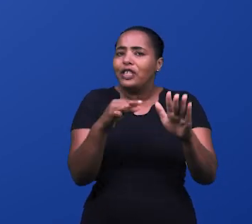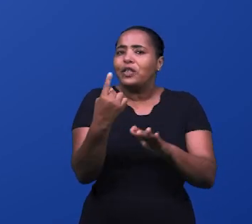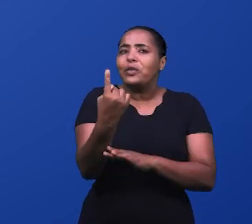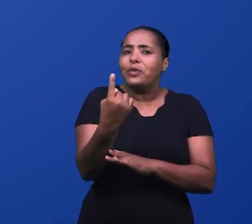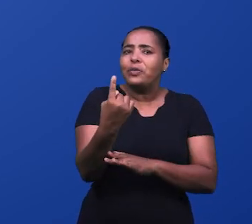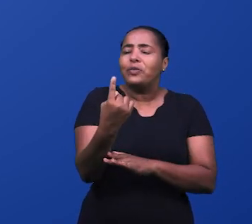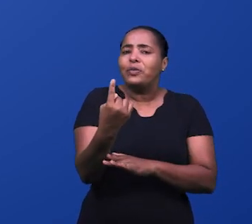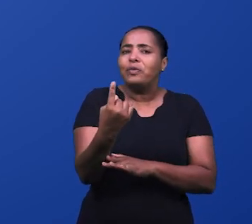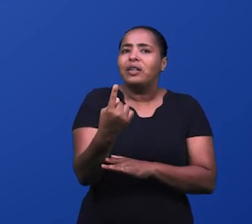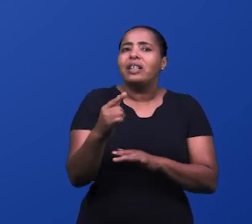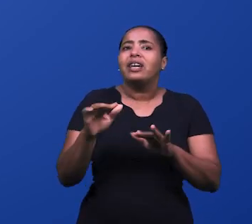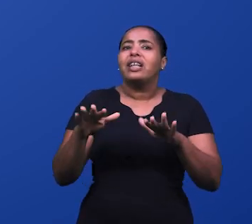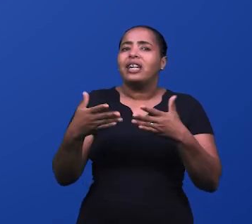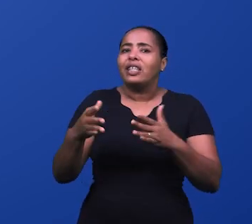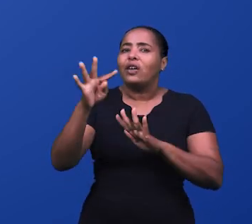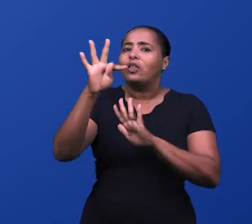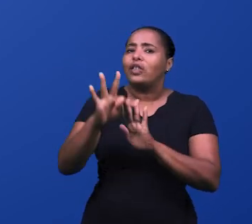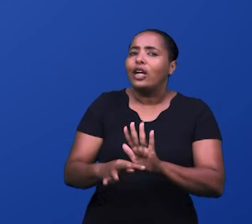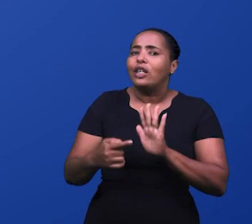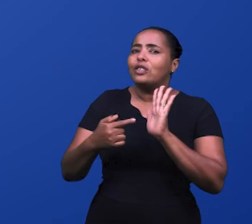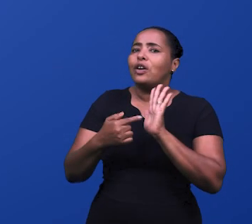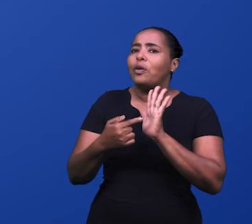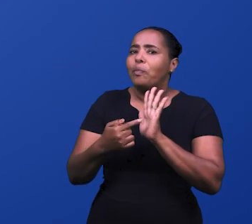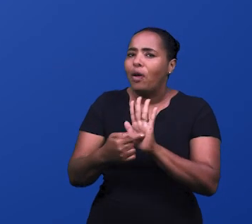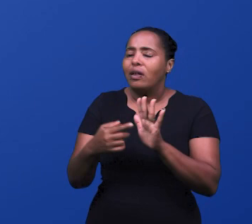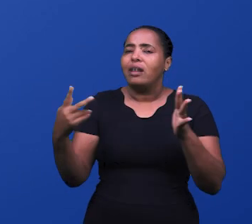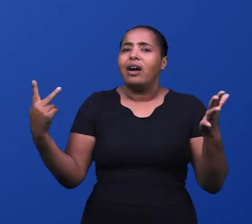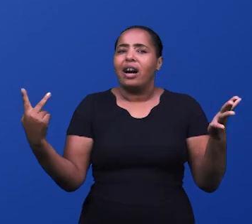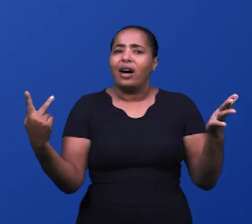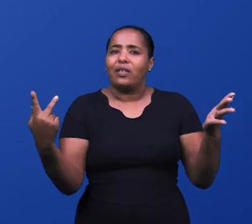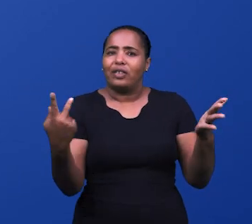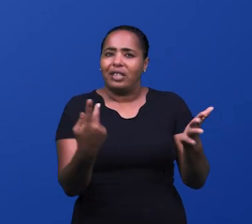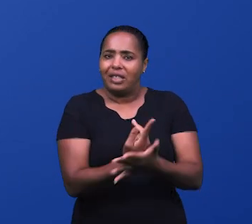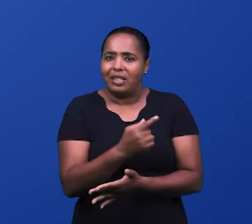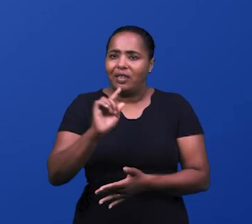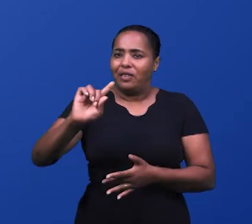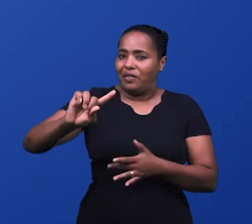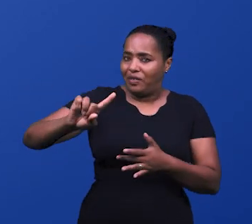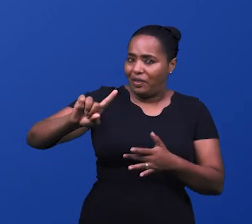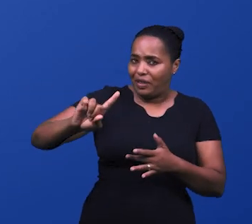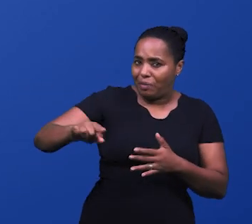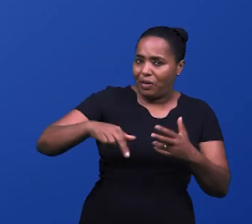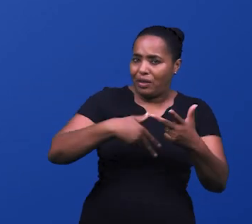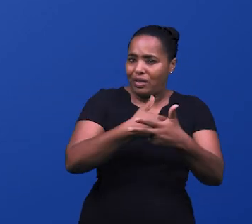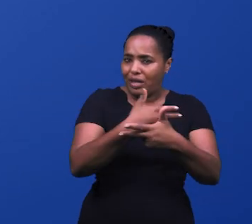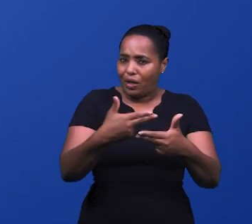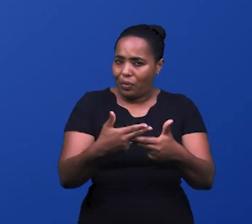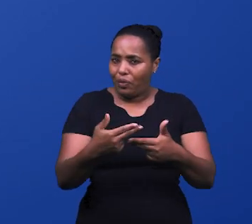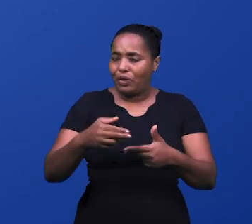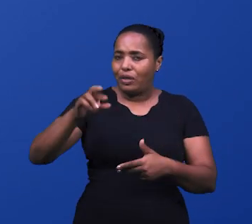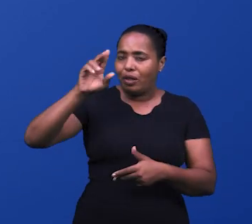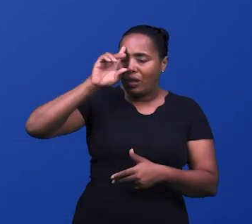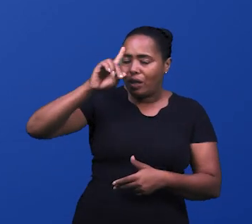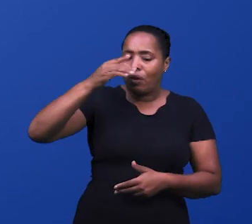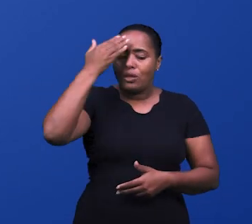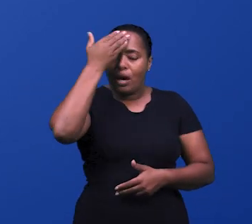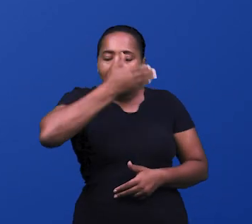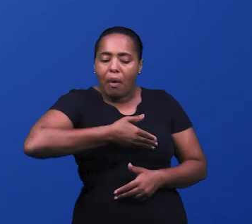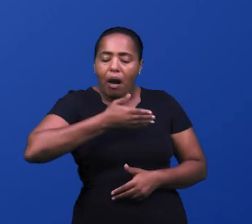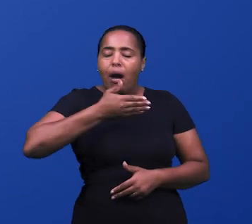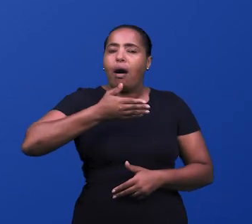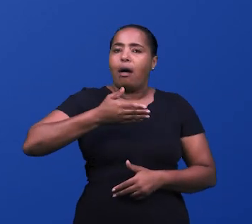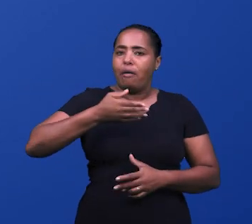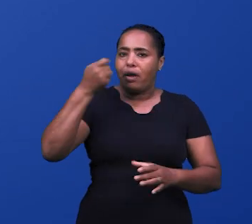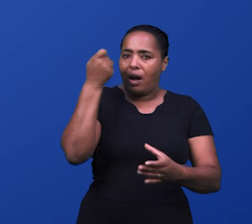1. Então o texto diz assim: e aconteceu depois destas coisas que tentou Deus a Abraão